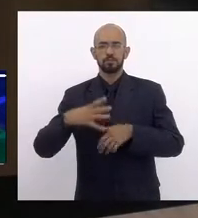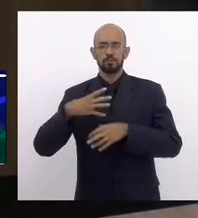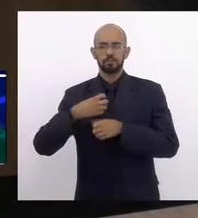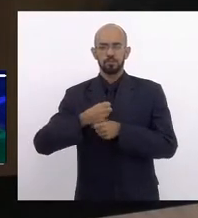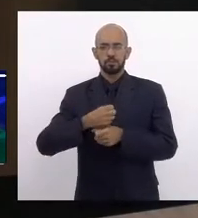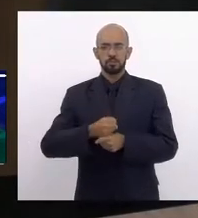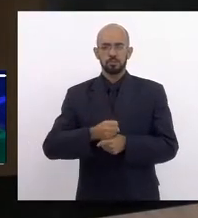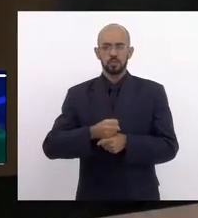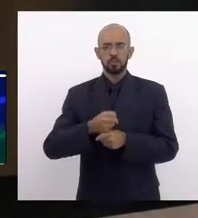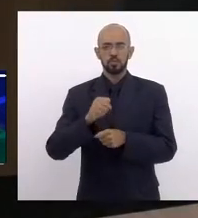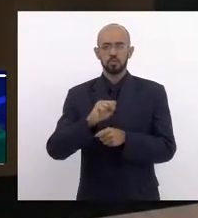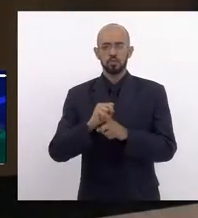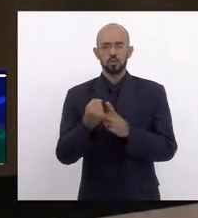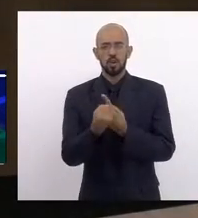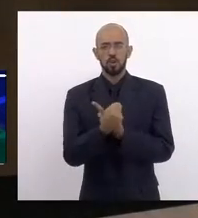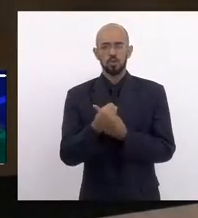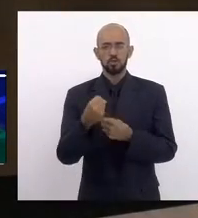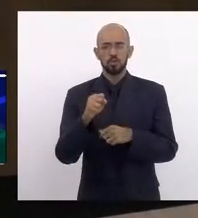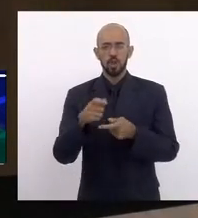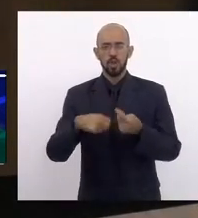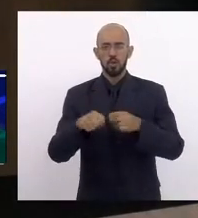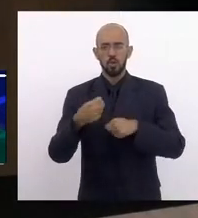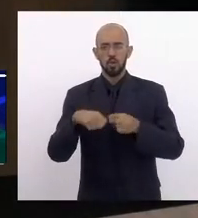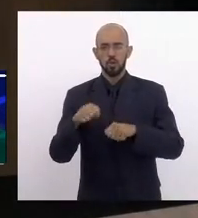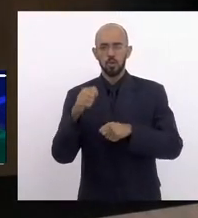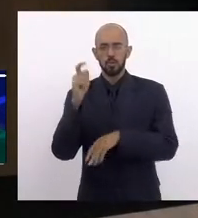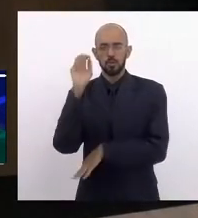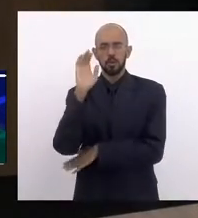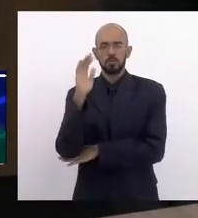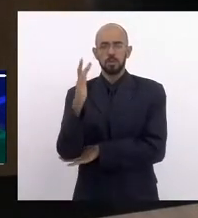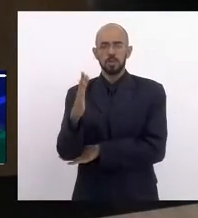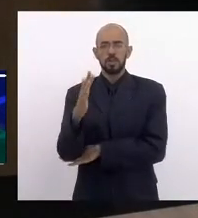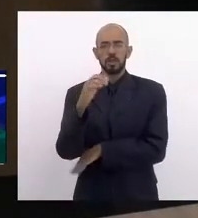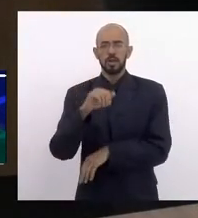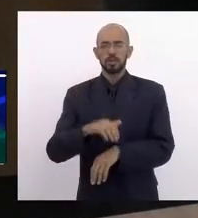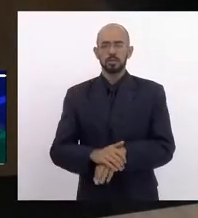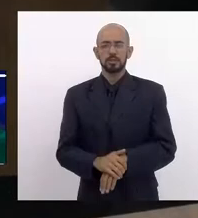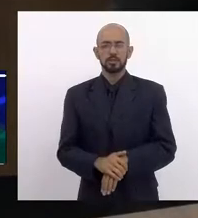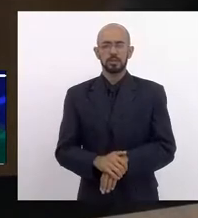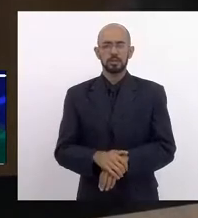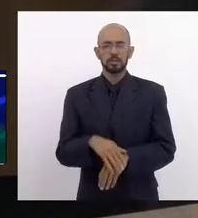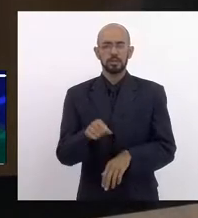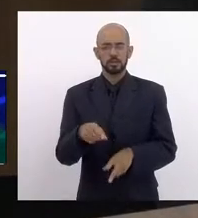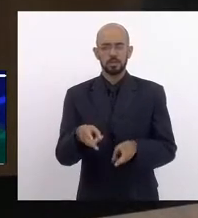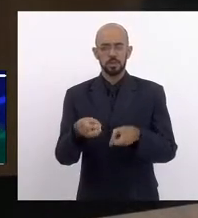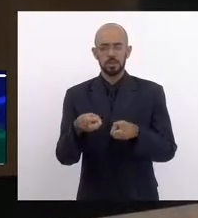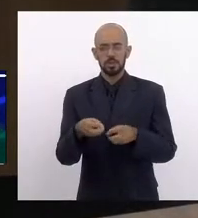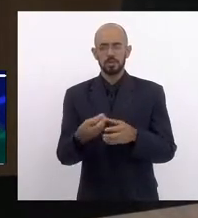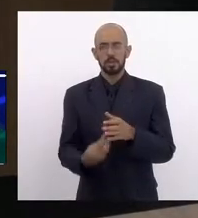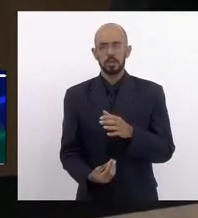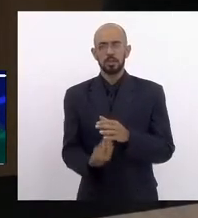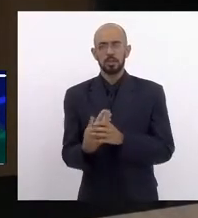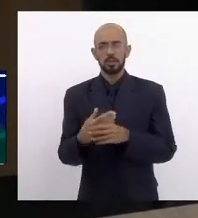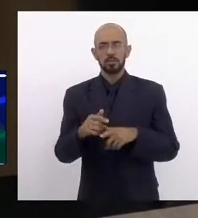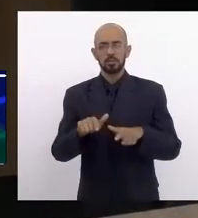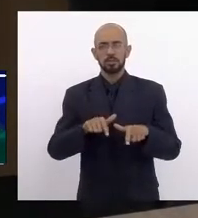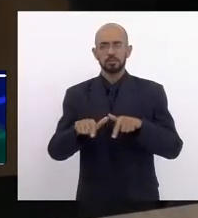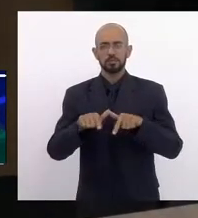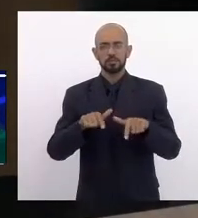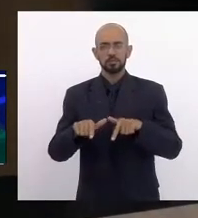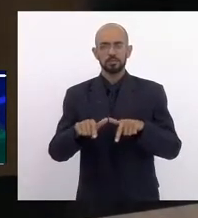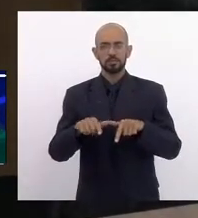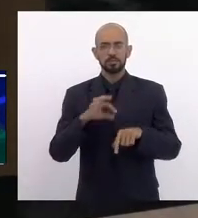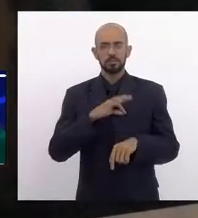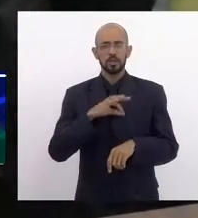ambientais decorrentes da fruição dos benefícios tributários, notadamente na geração de emprego e